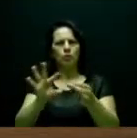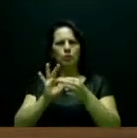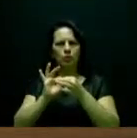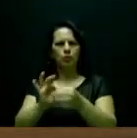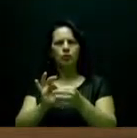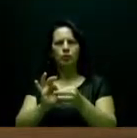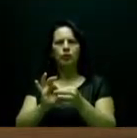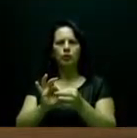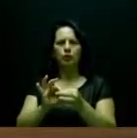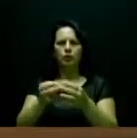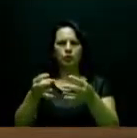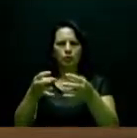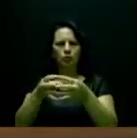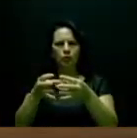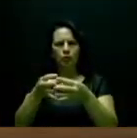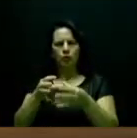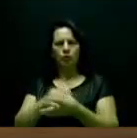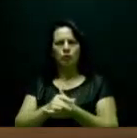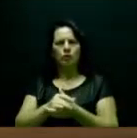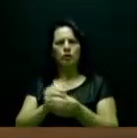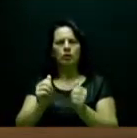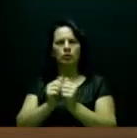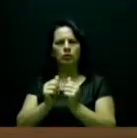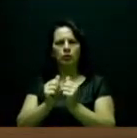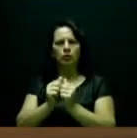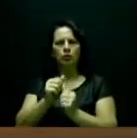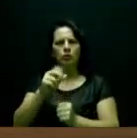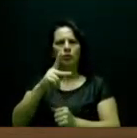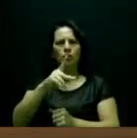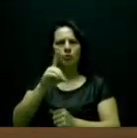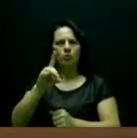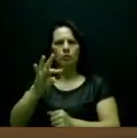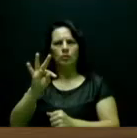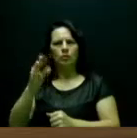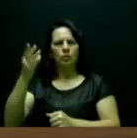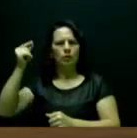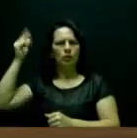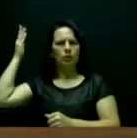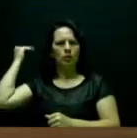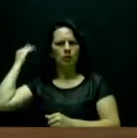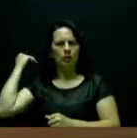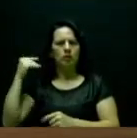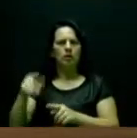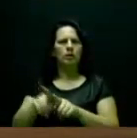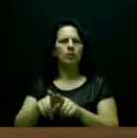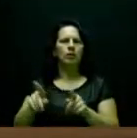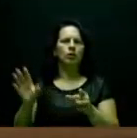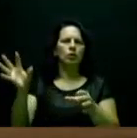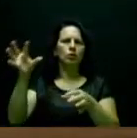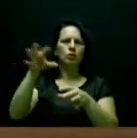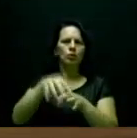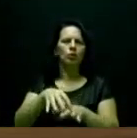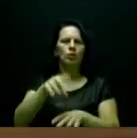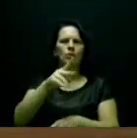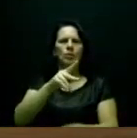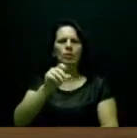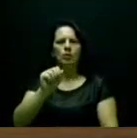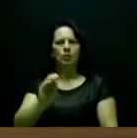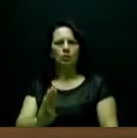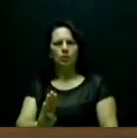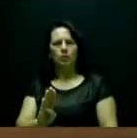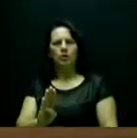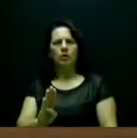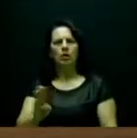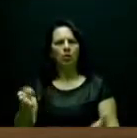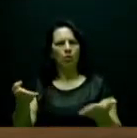para o nosso partido. Eu também fiz parte do PDT lá atrás, depois migrei para o PSB, e a gente sente orgulho